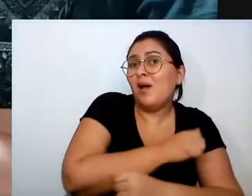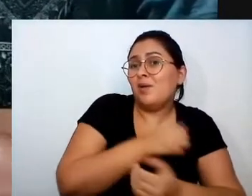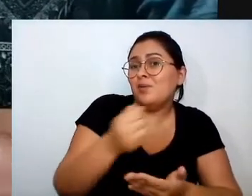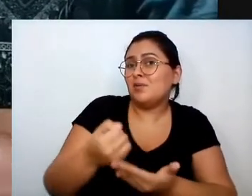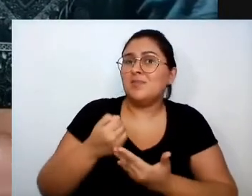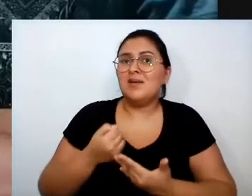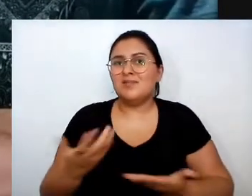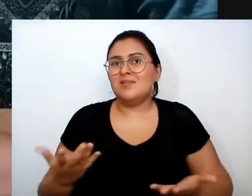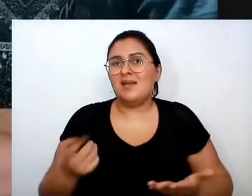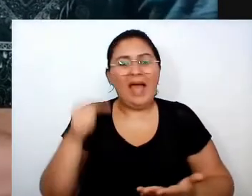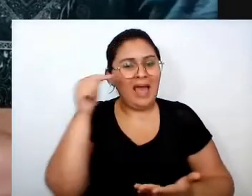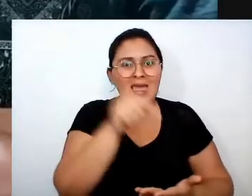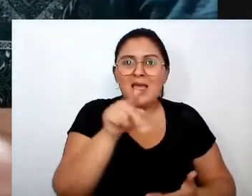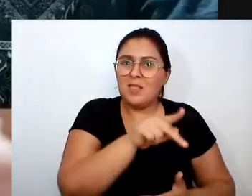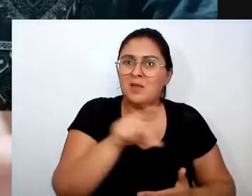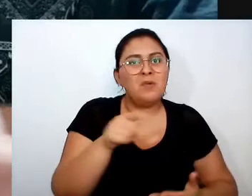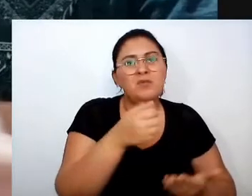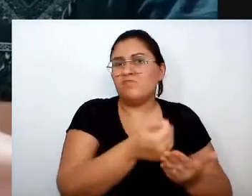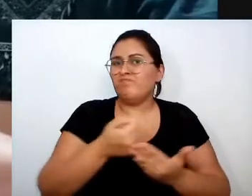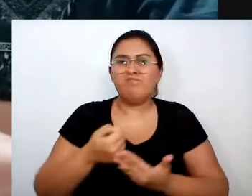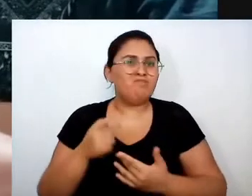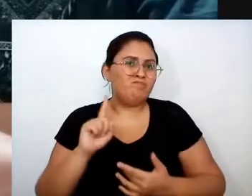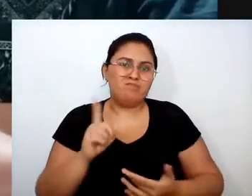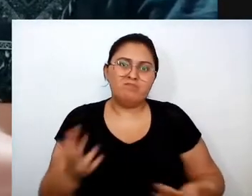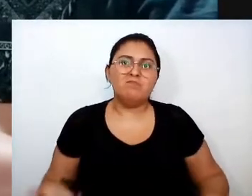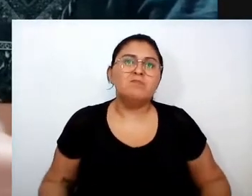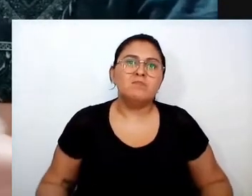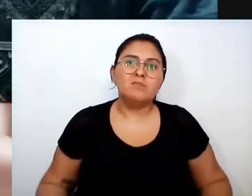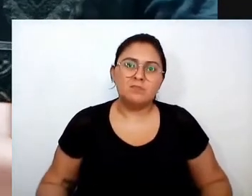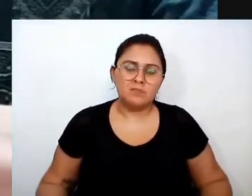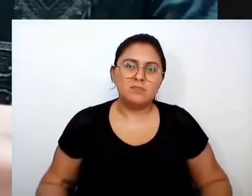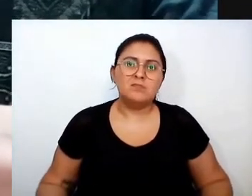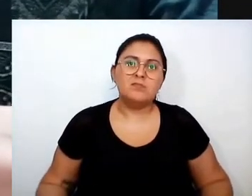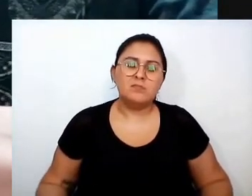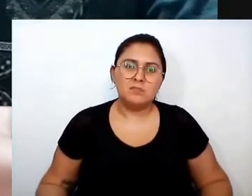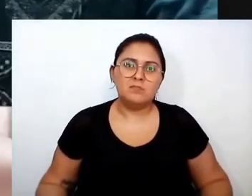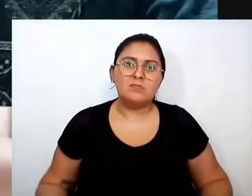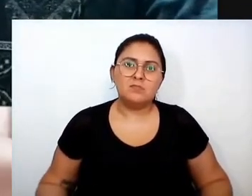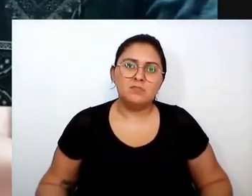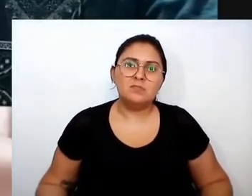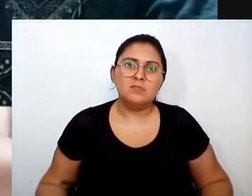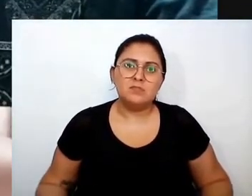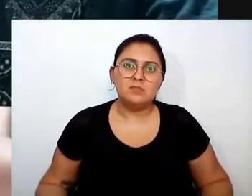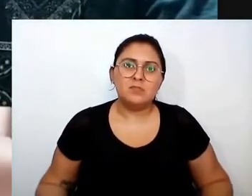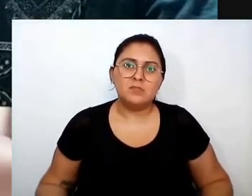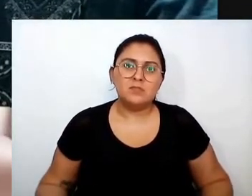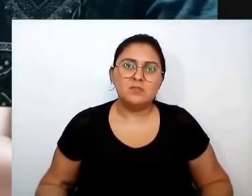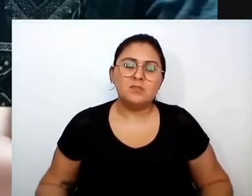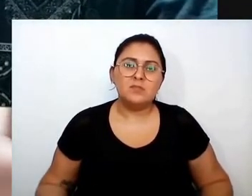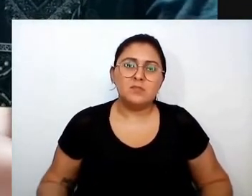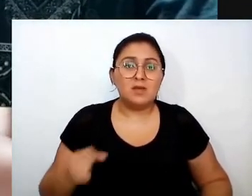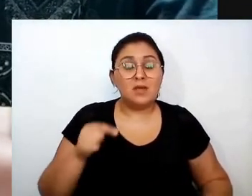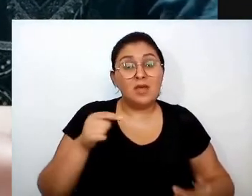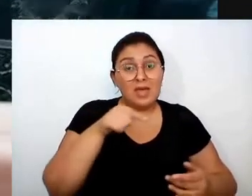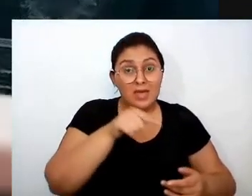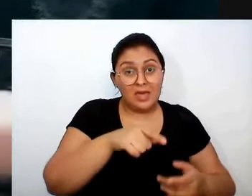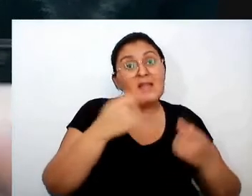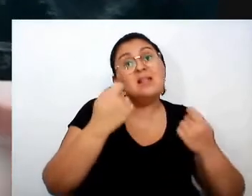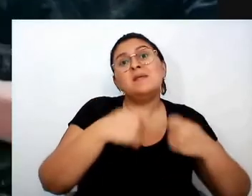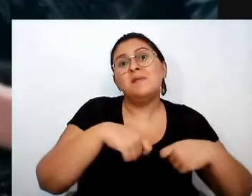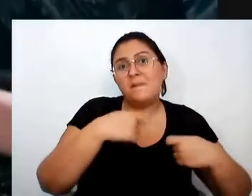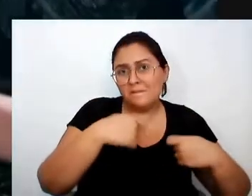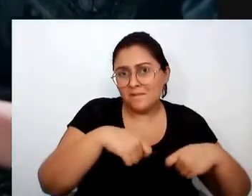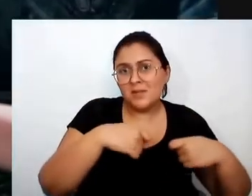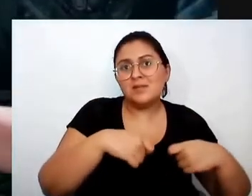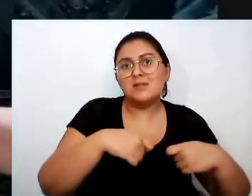pessoa com o aluno, né? Eu acho que entendo. isso é interessante, porque ele dando esse exemplo, né, a turma